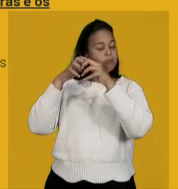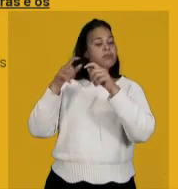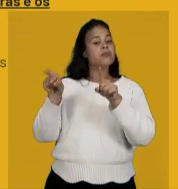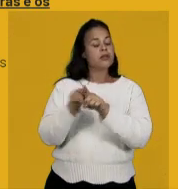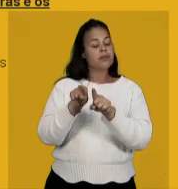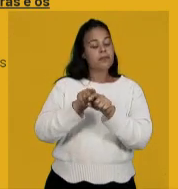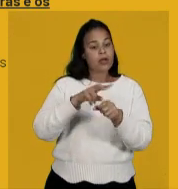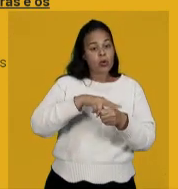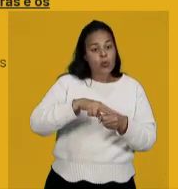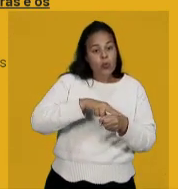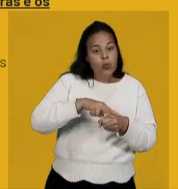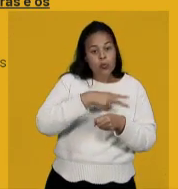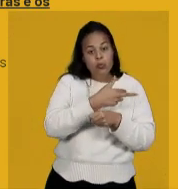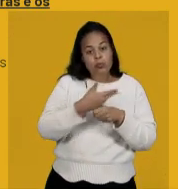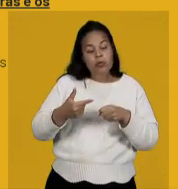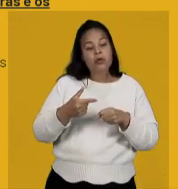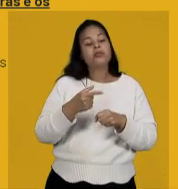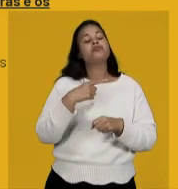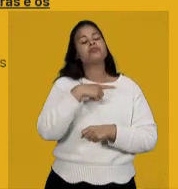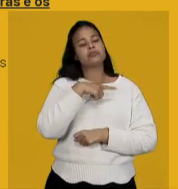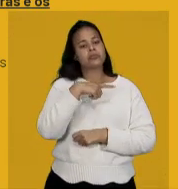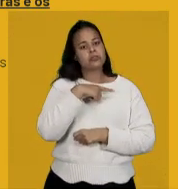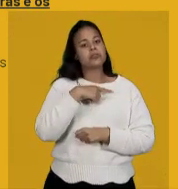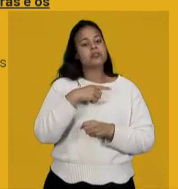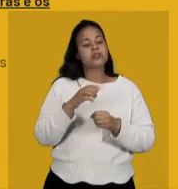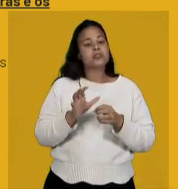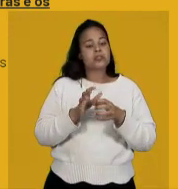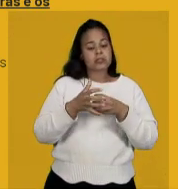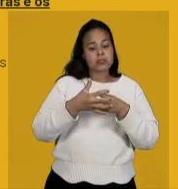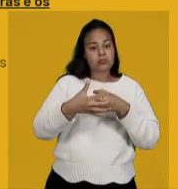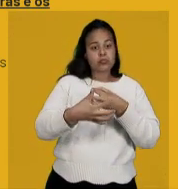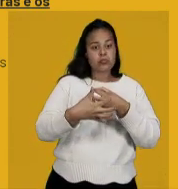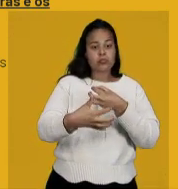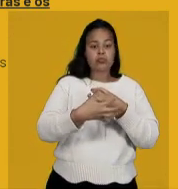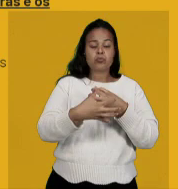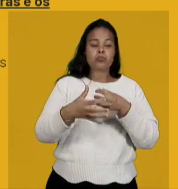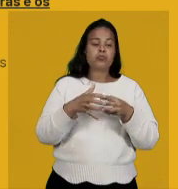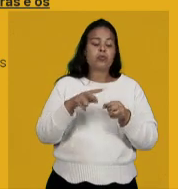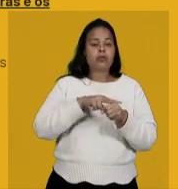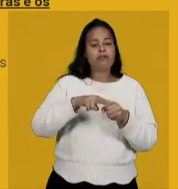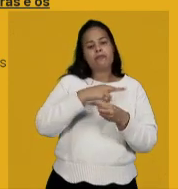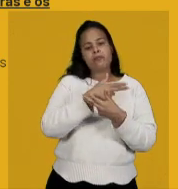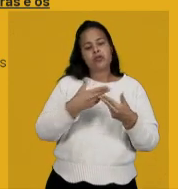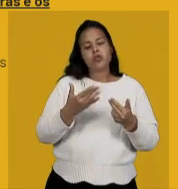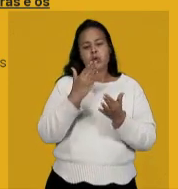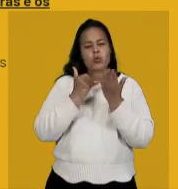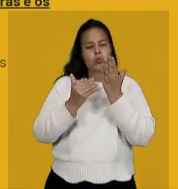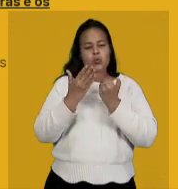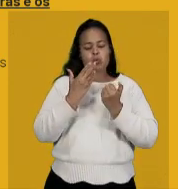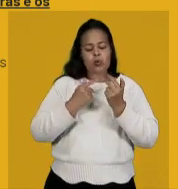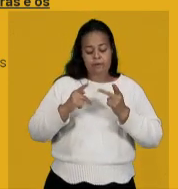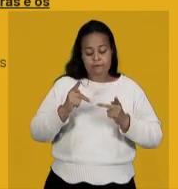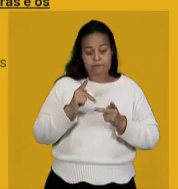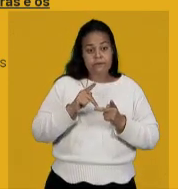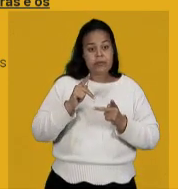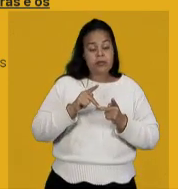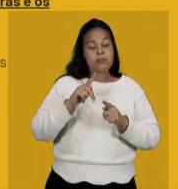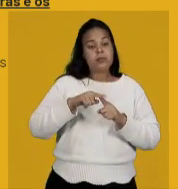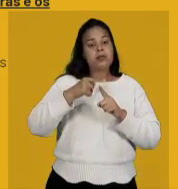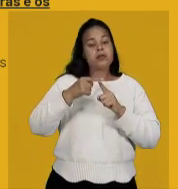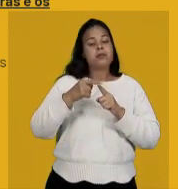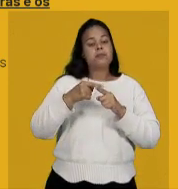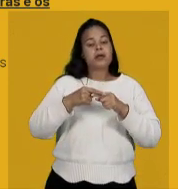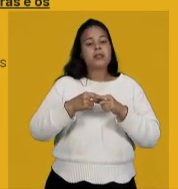Hortaliças. Nessas encontram-se as verduras e os legumes. Ao consumi-los, seu organismo receberá vitaminas, minerais e fibras,